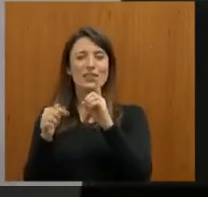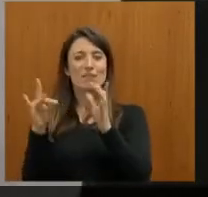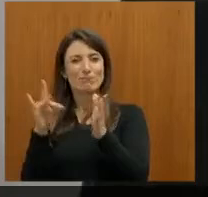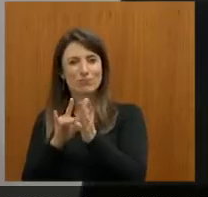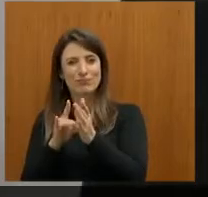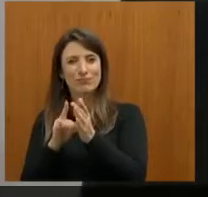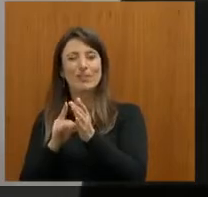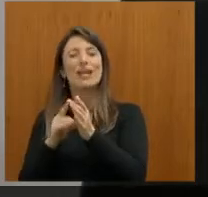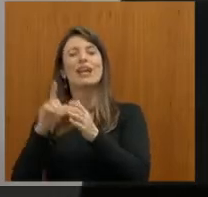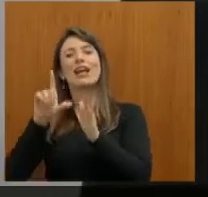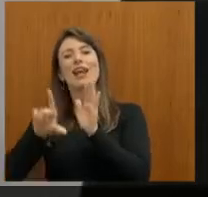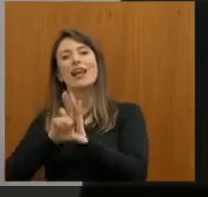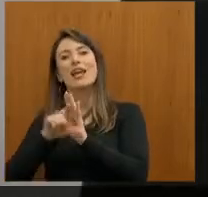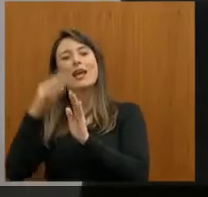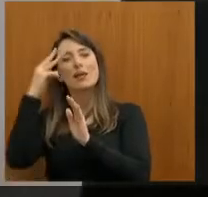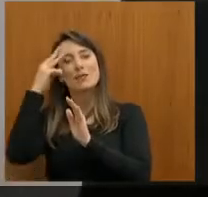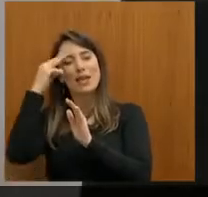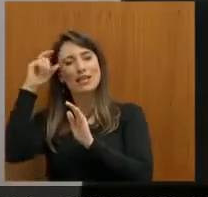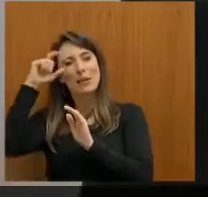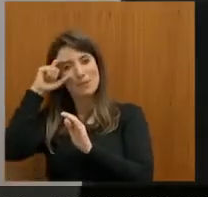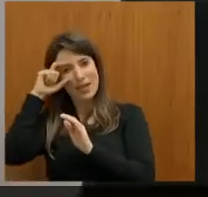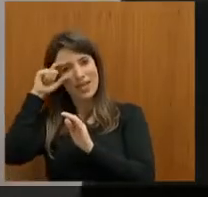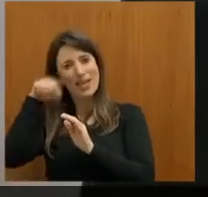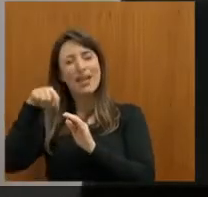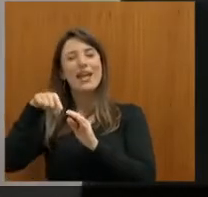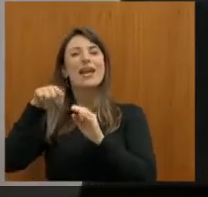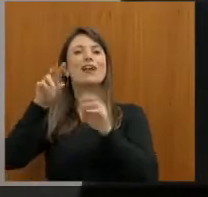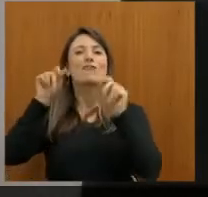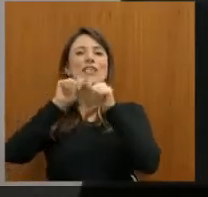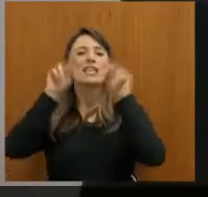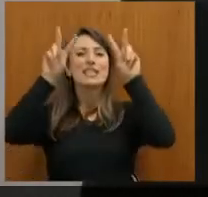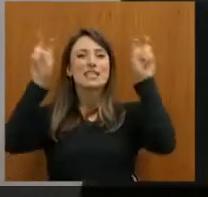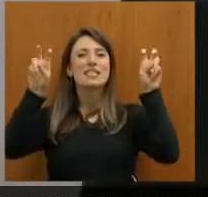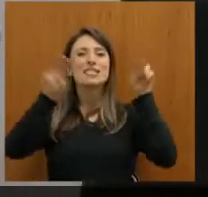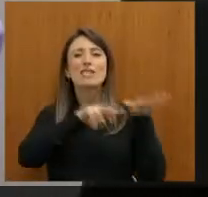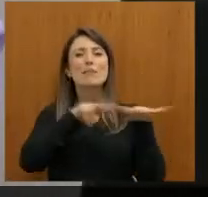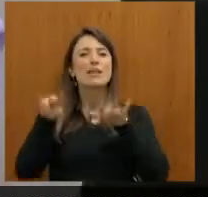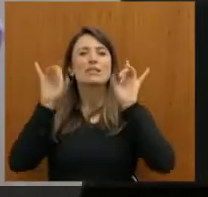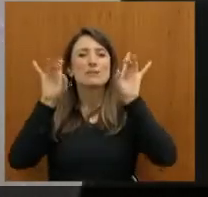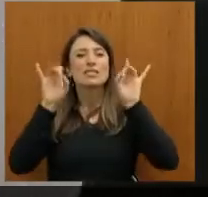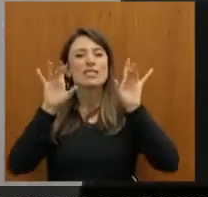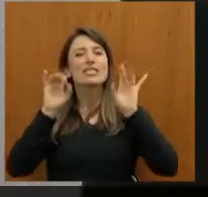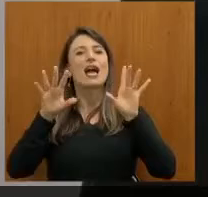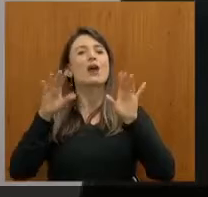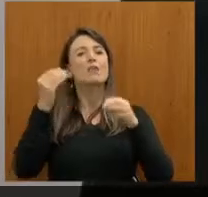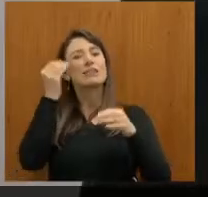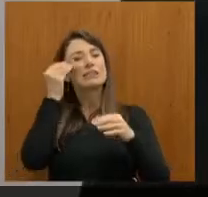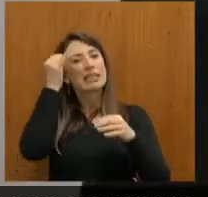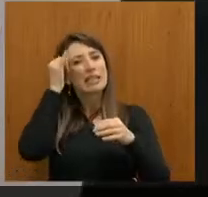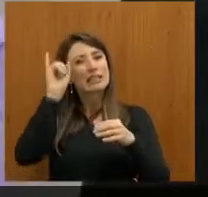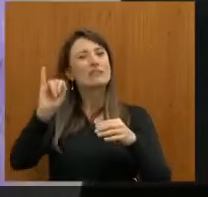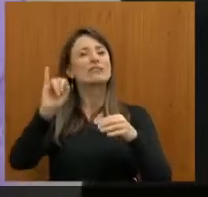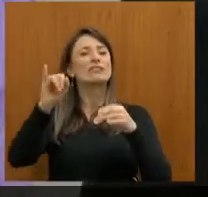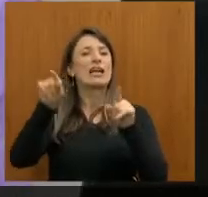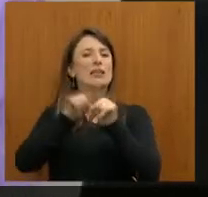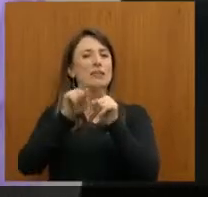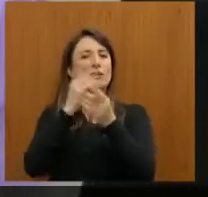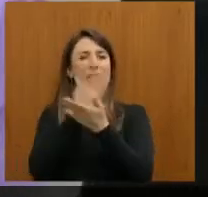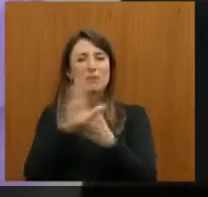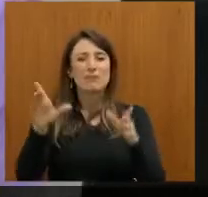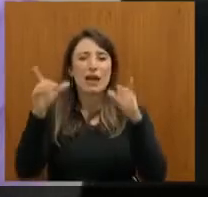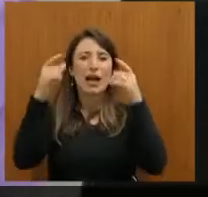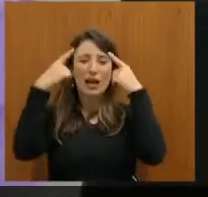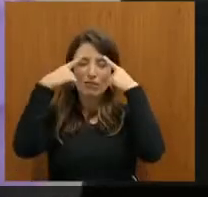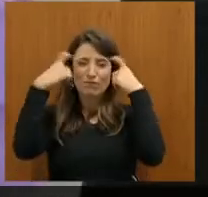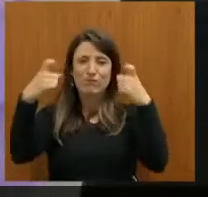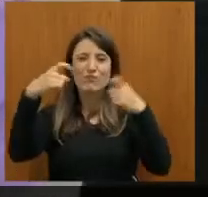semana de prevenção e enfrentamento eu acho que familiar e também de conscientização da lei é a foto